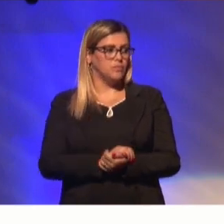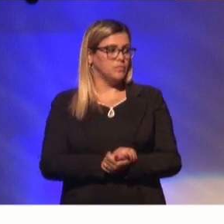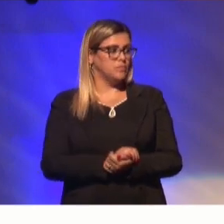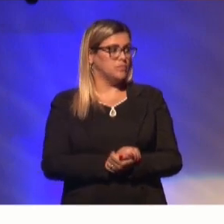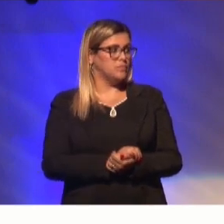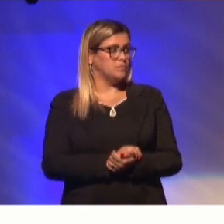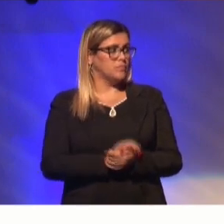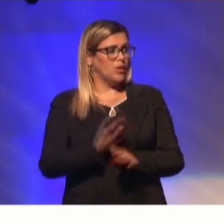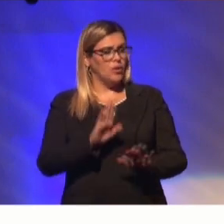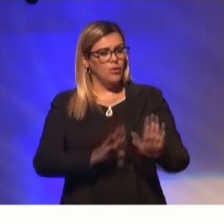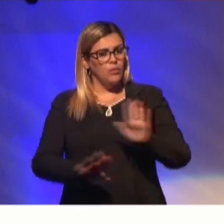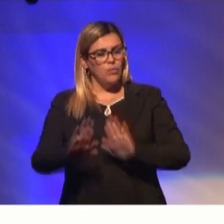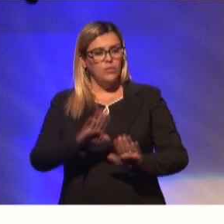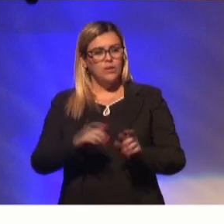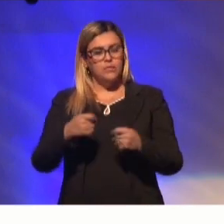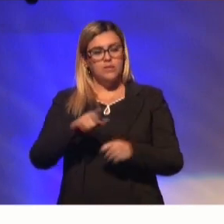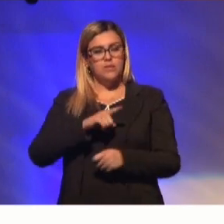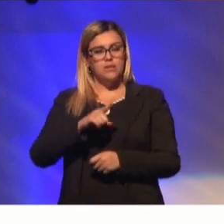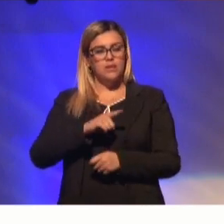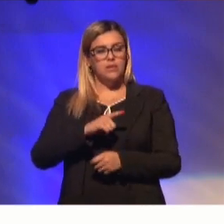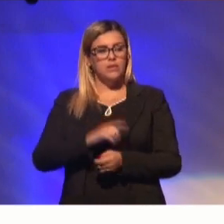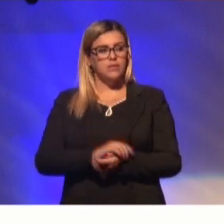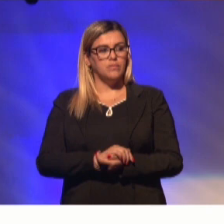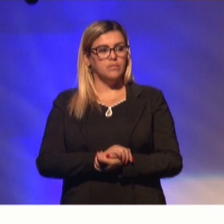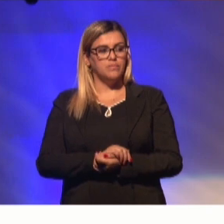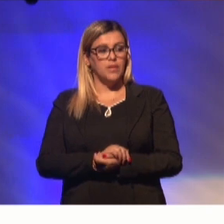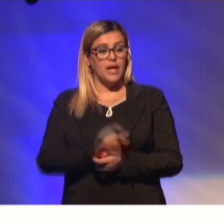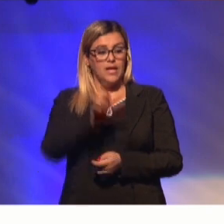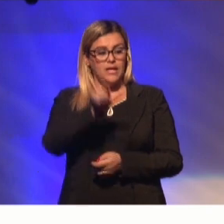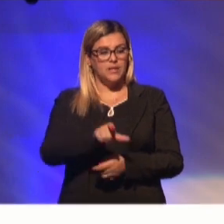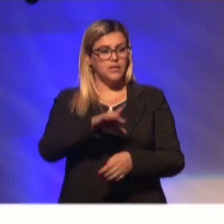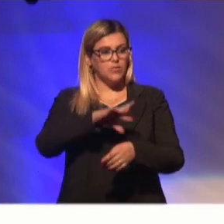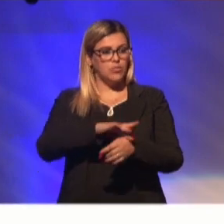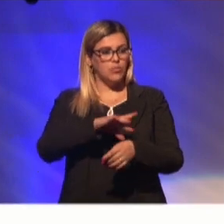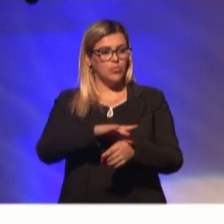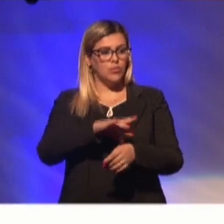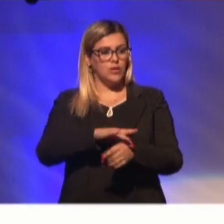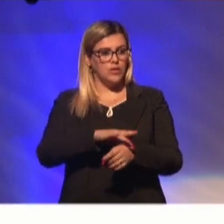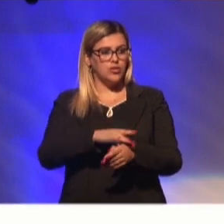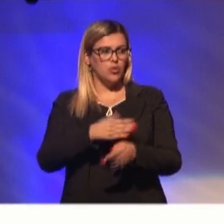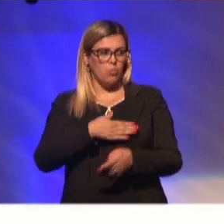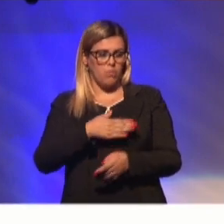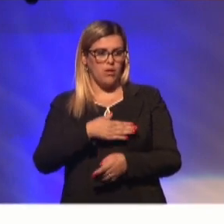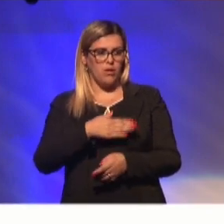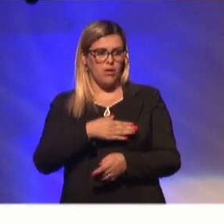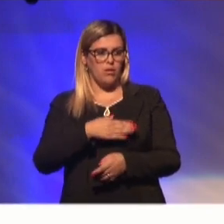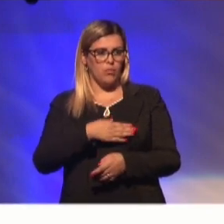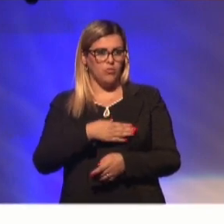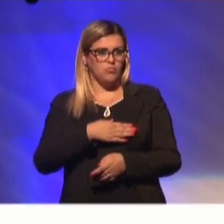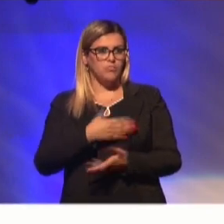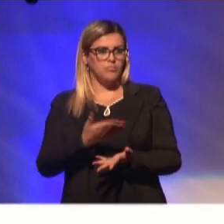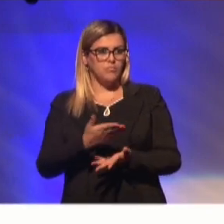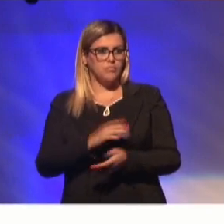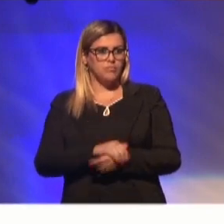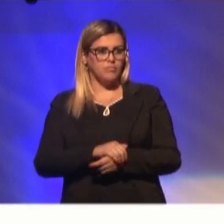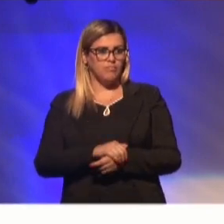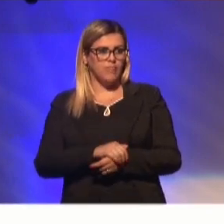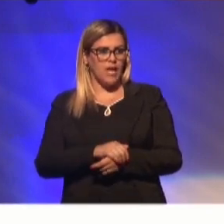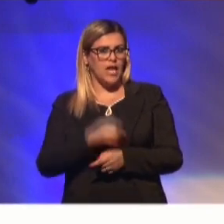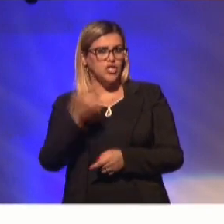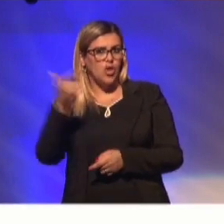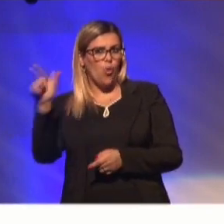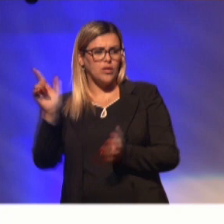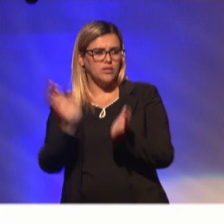Bem, os cuidados que a gente tem que ter. Esse paciente é um paciente meu, um paciente que chegou, ele era paciente por